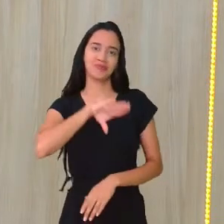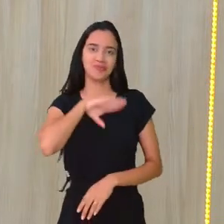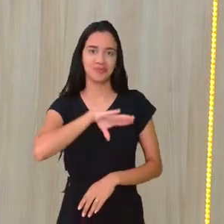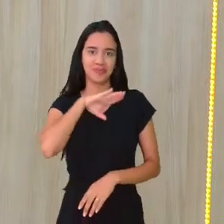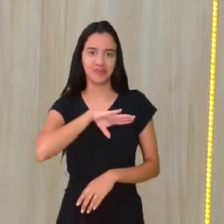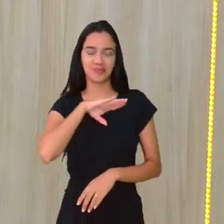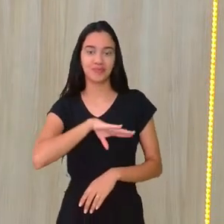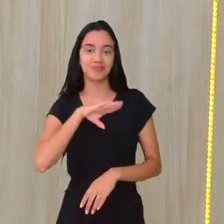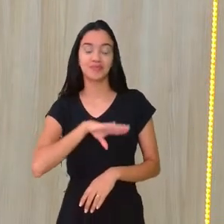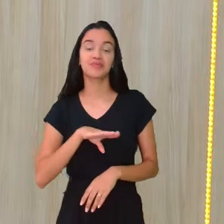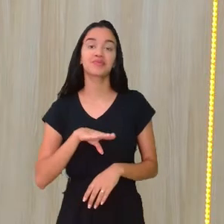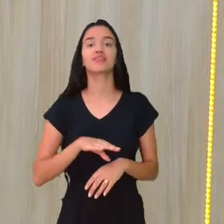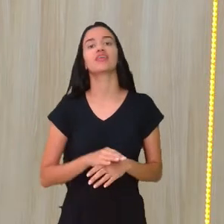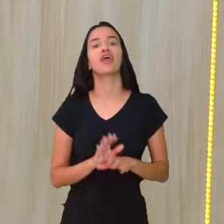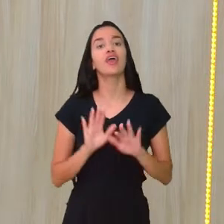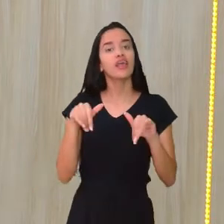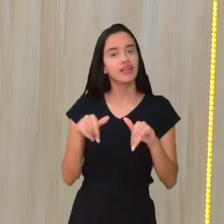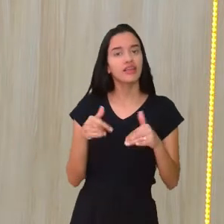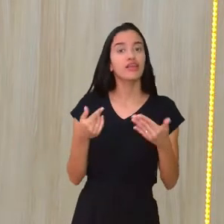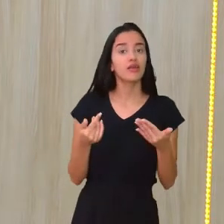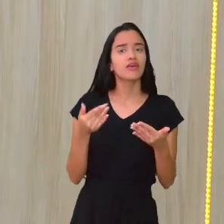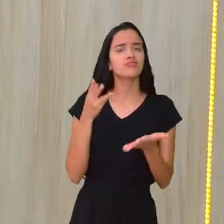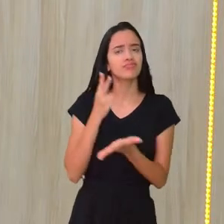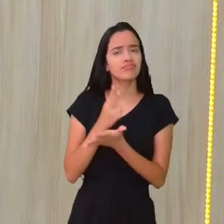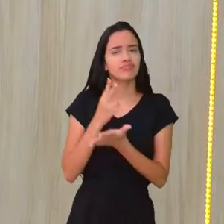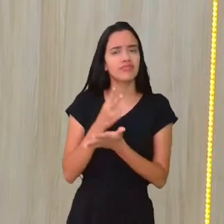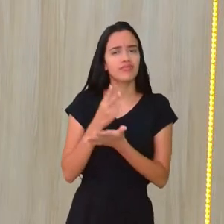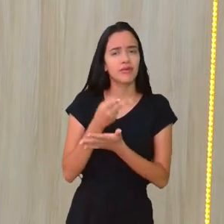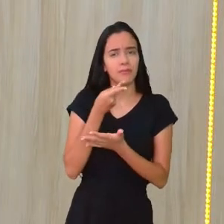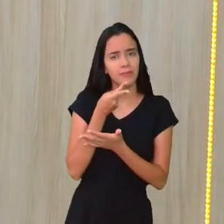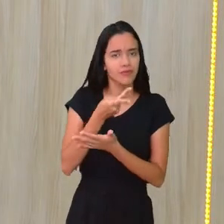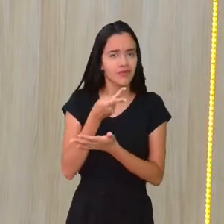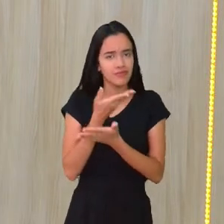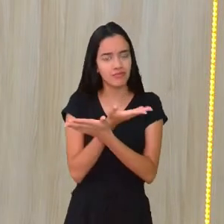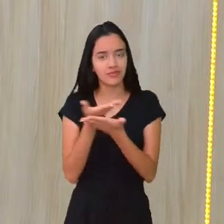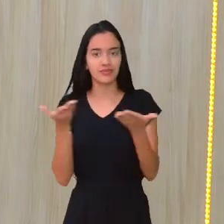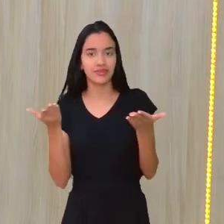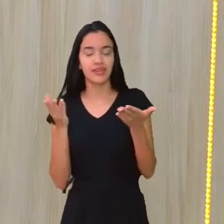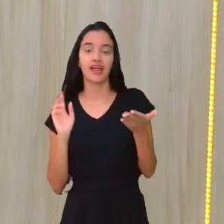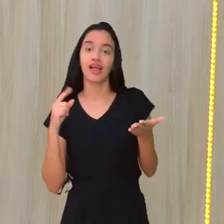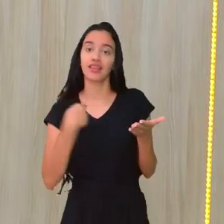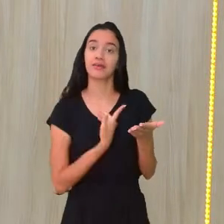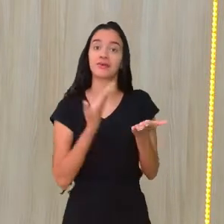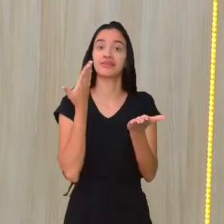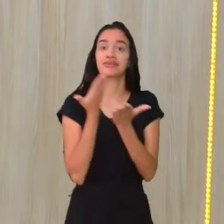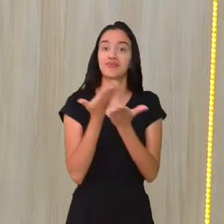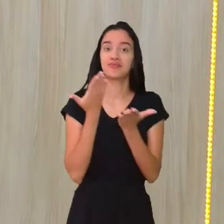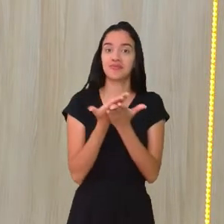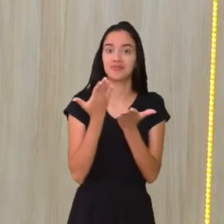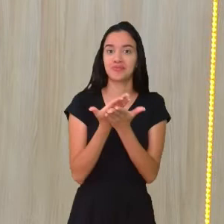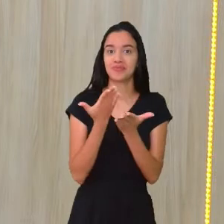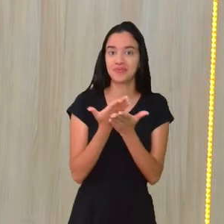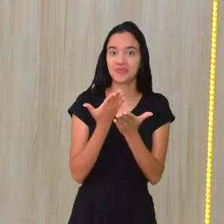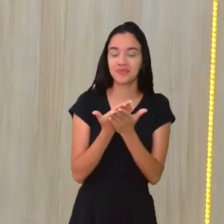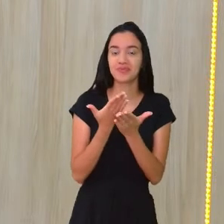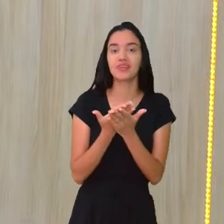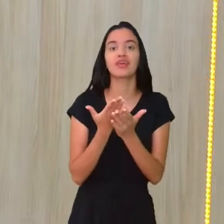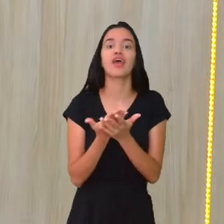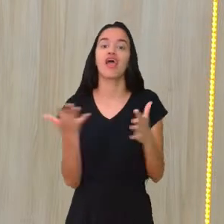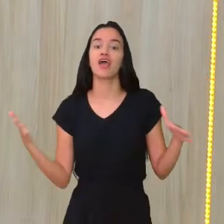língua portuguesa. E como sempre falo com vocês, a nossa aula ela é